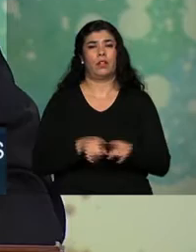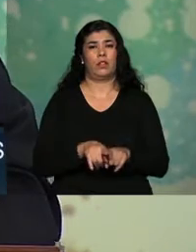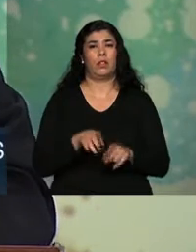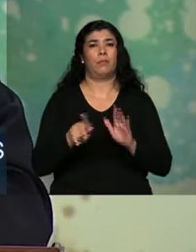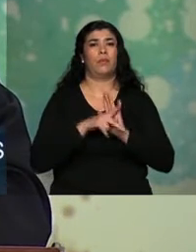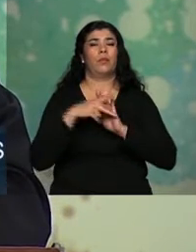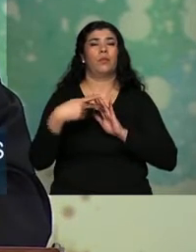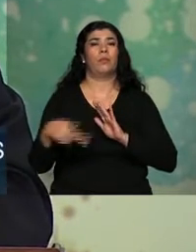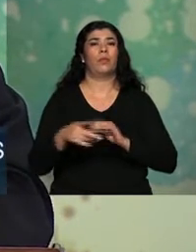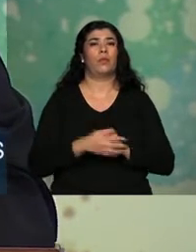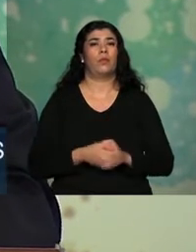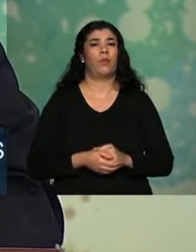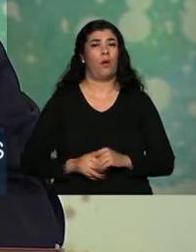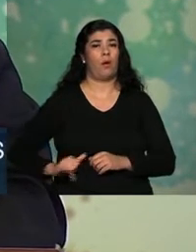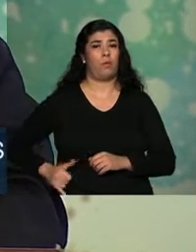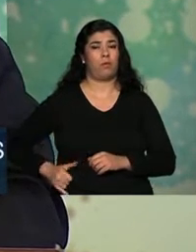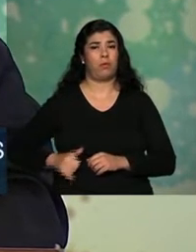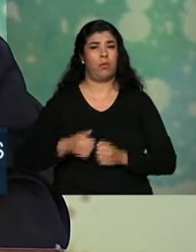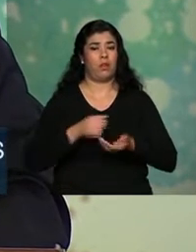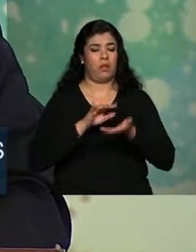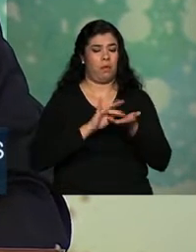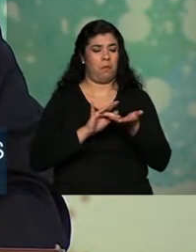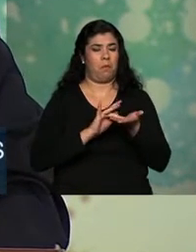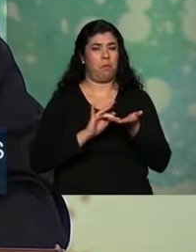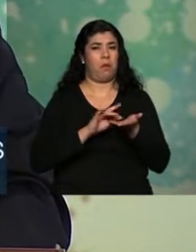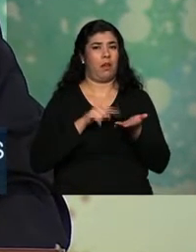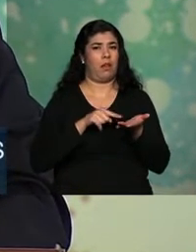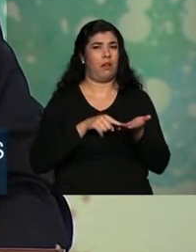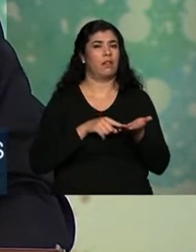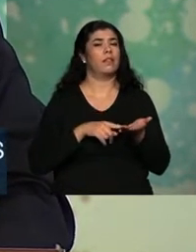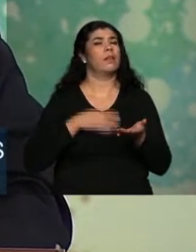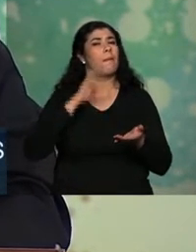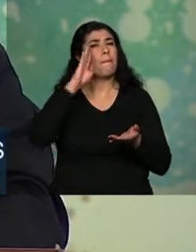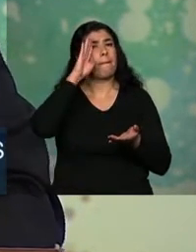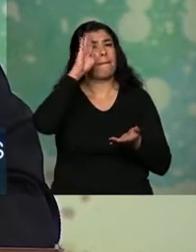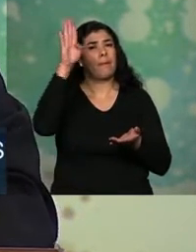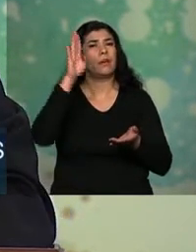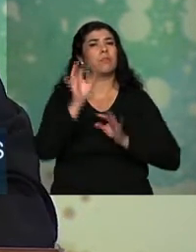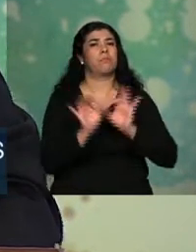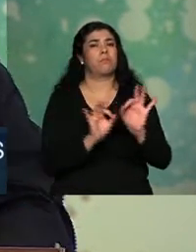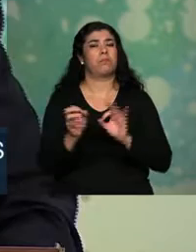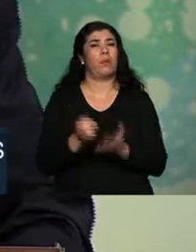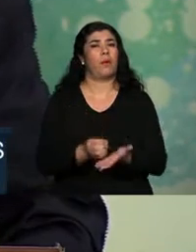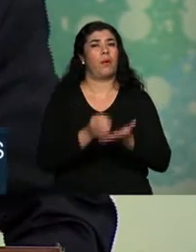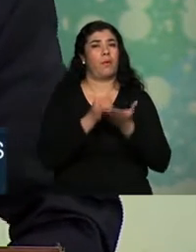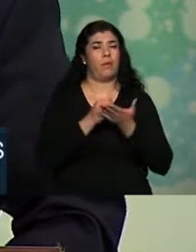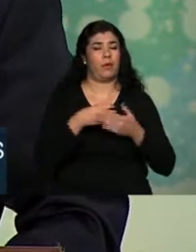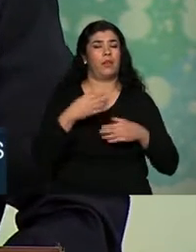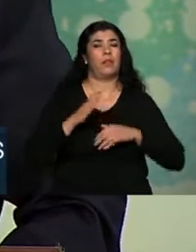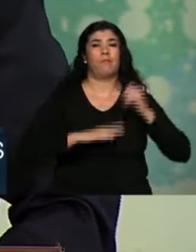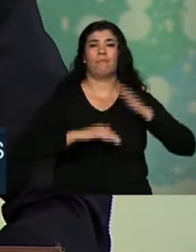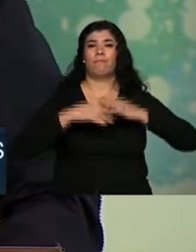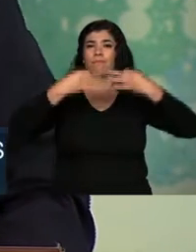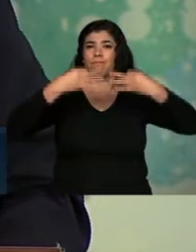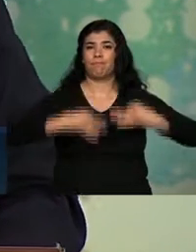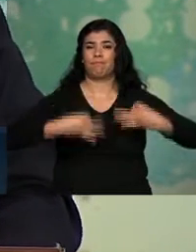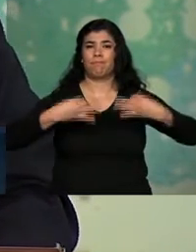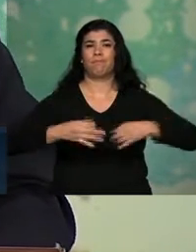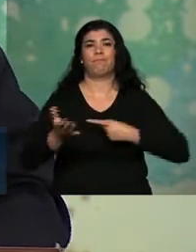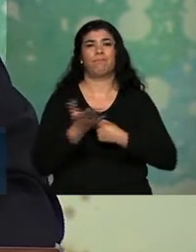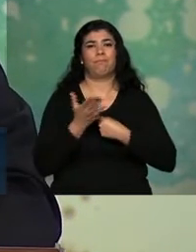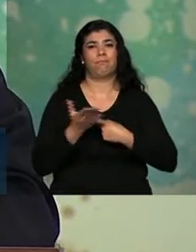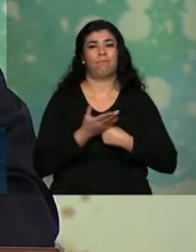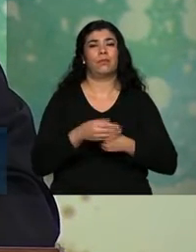no celular. O celular é a principal ferramenta de trabalho desse empreendedor e praticamente o